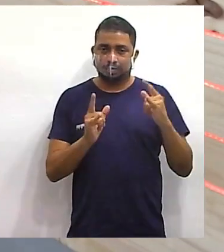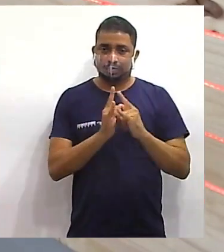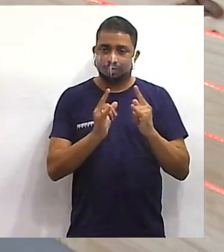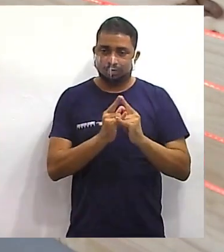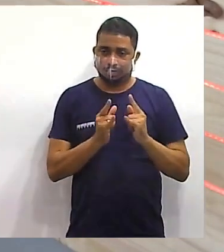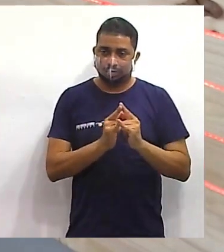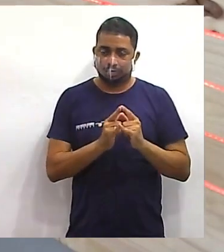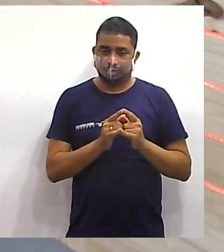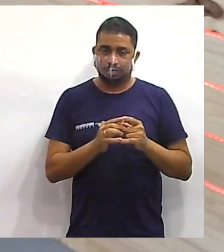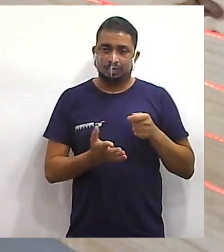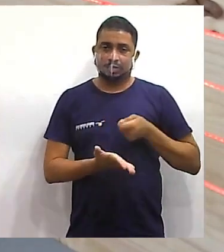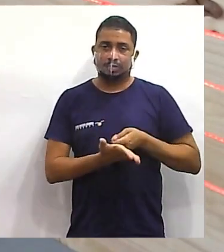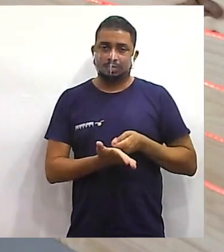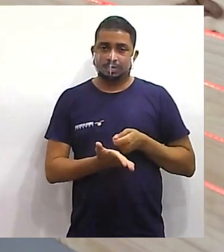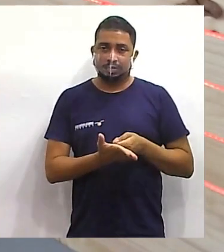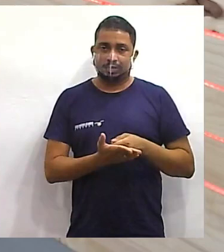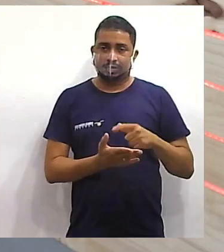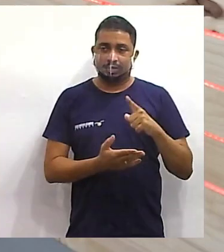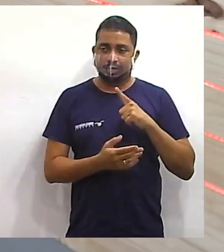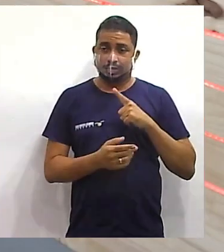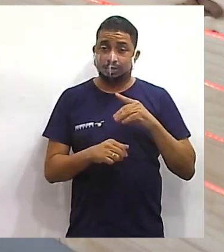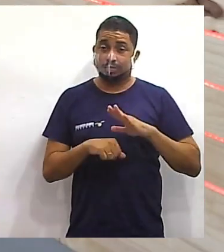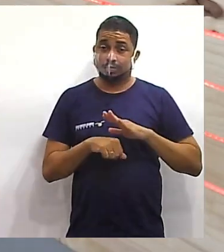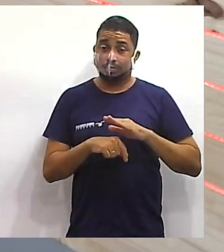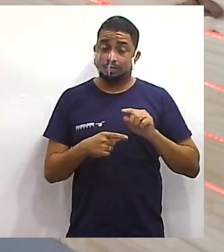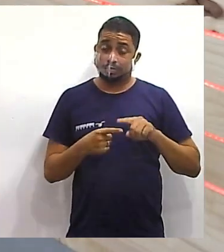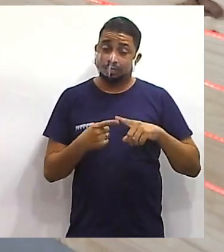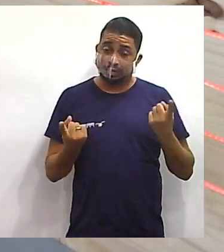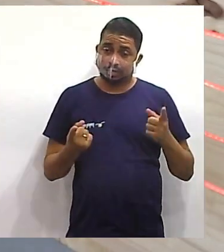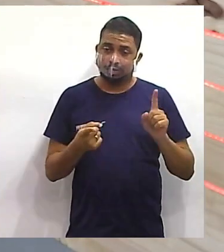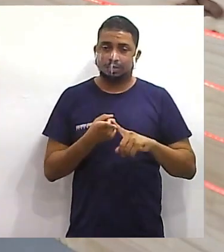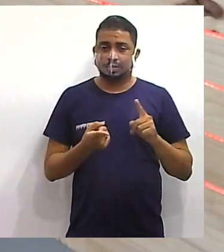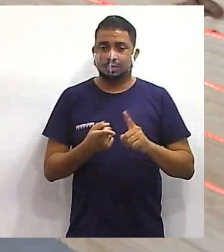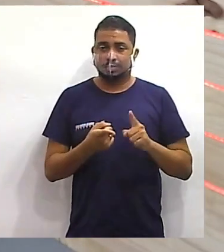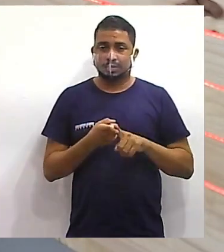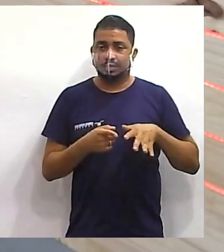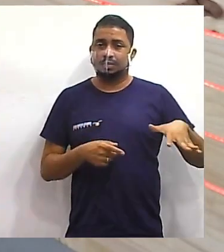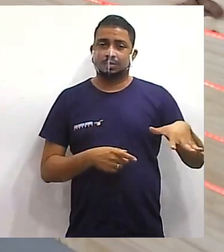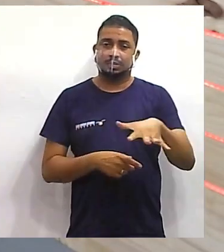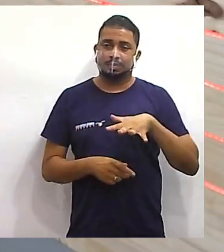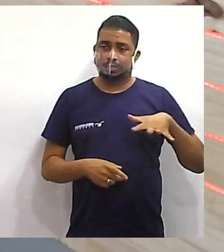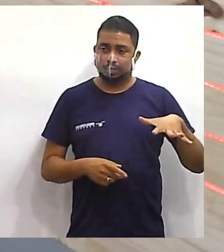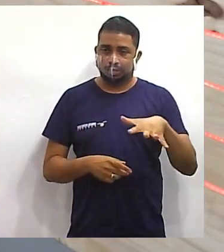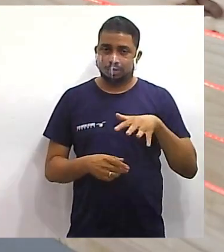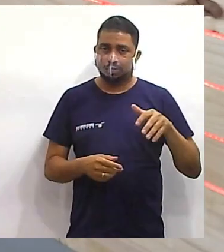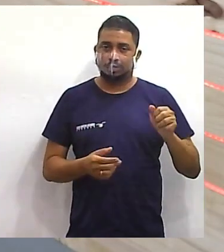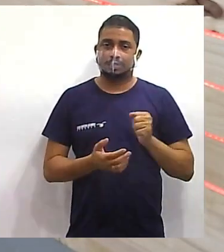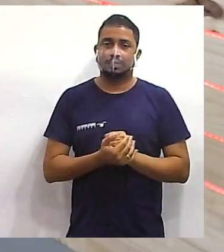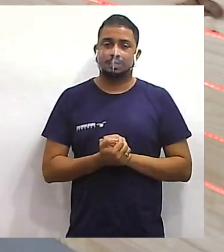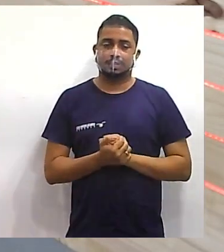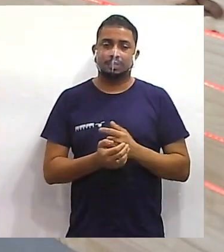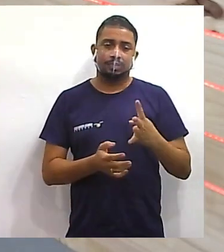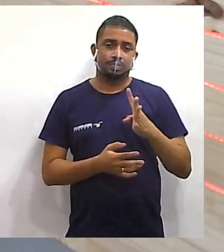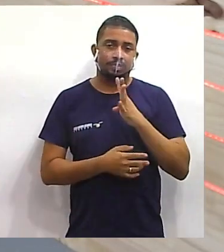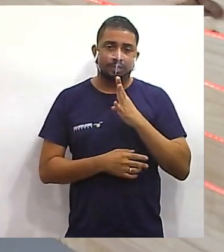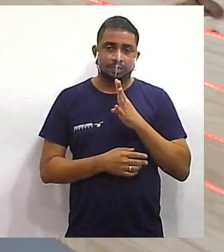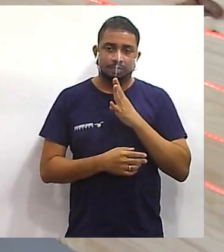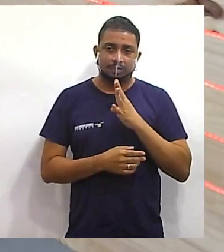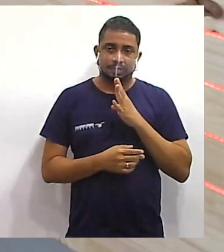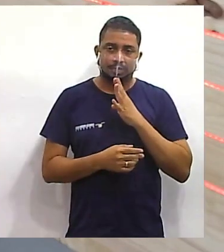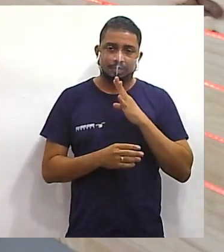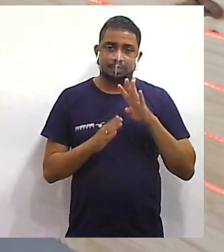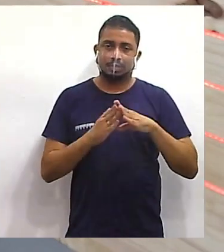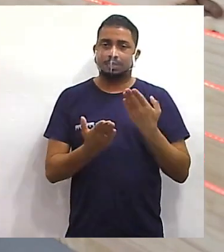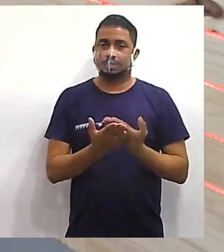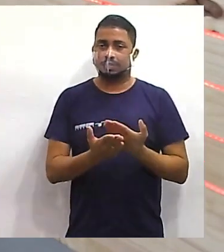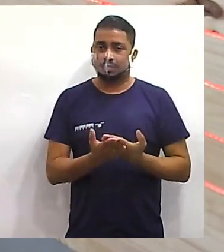é obrigatório, tem que existir, mas ele também deve ser um espaço que é de conhecimento da